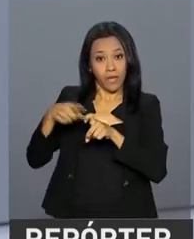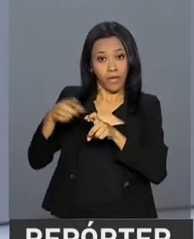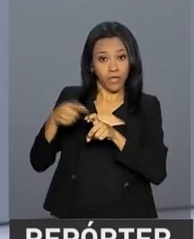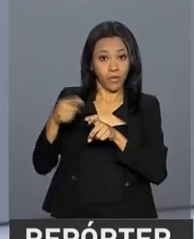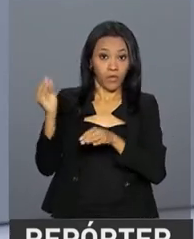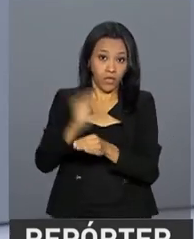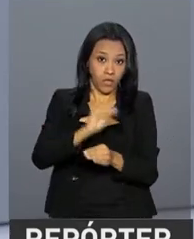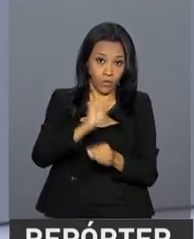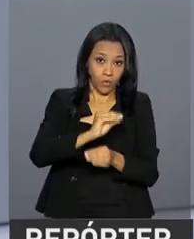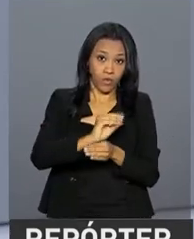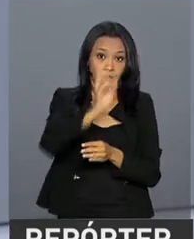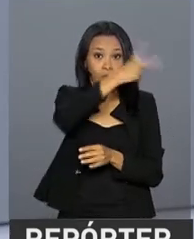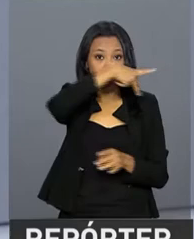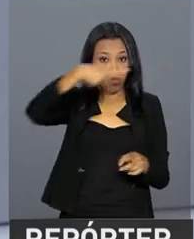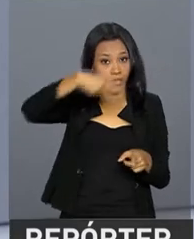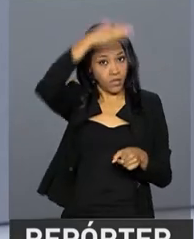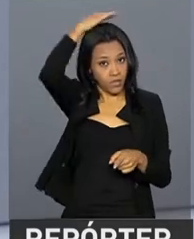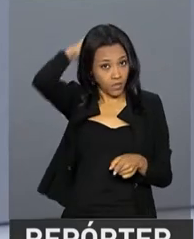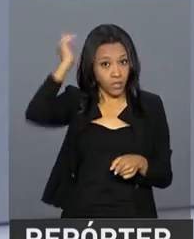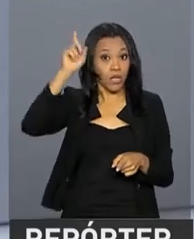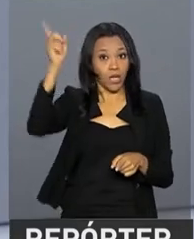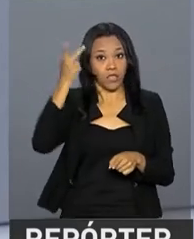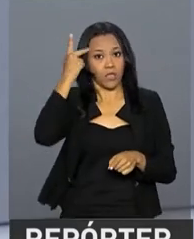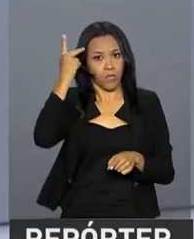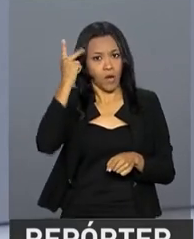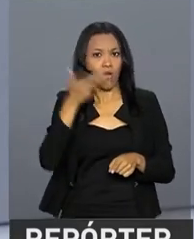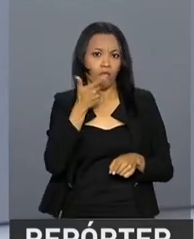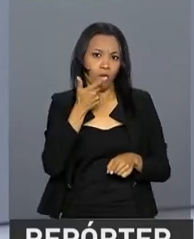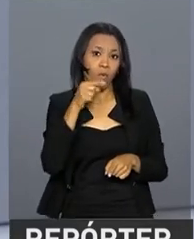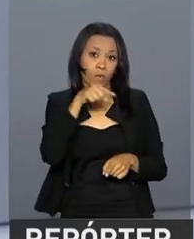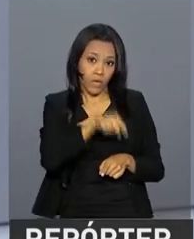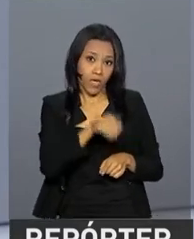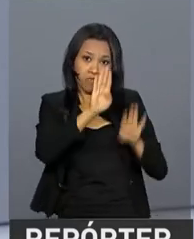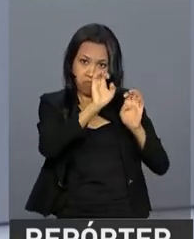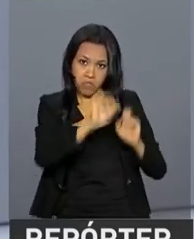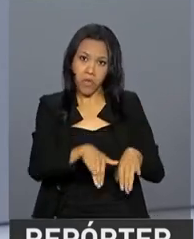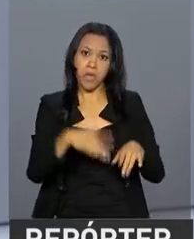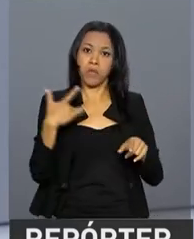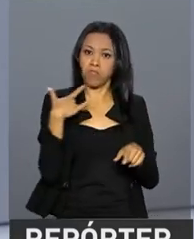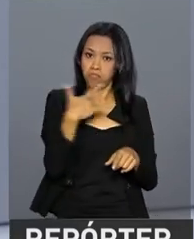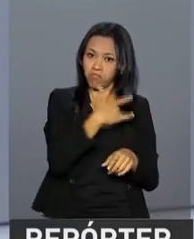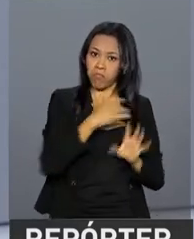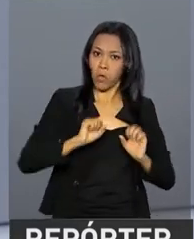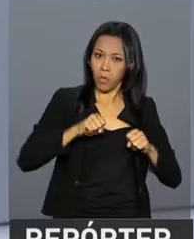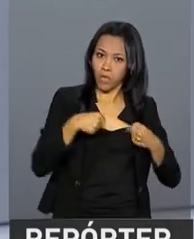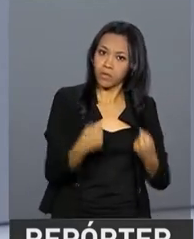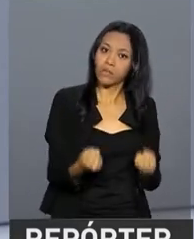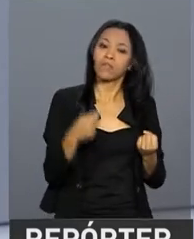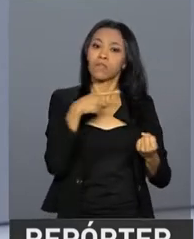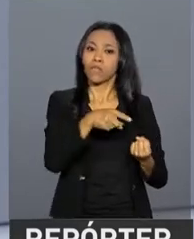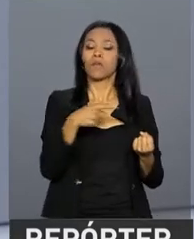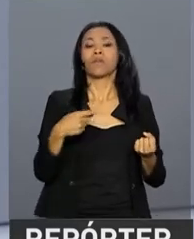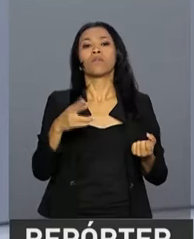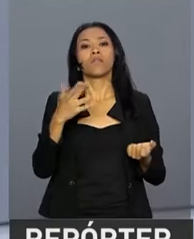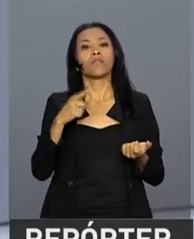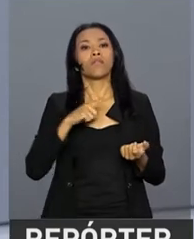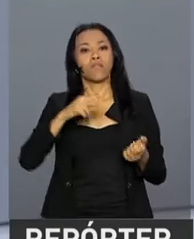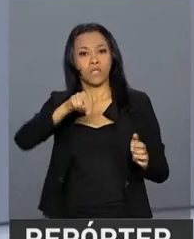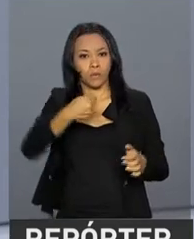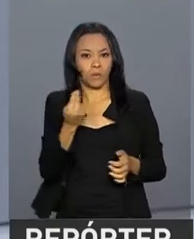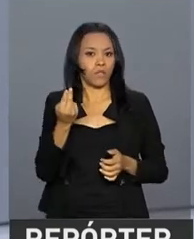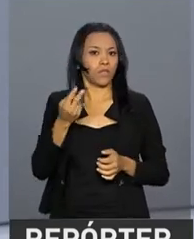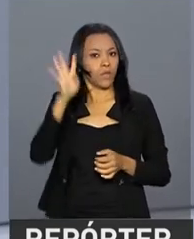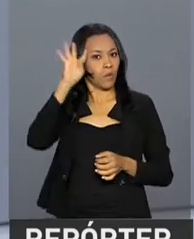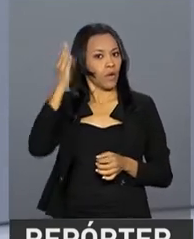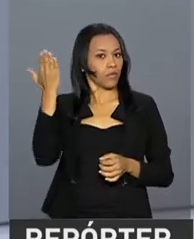Hospital Sírio-Libanês, em São Paulo, avaliou que Michel Temer teve uma boa recuperação do procedimento realizado nessa quarta-feira. No